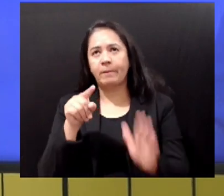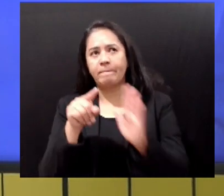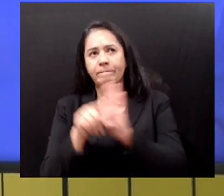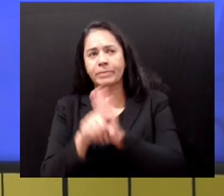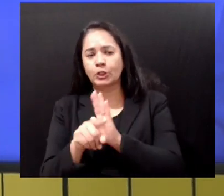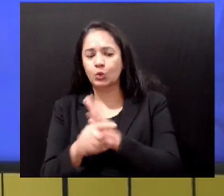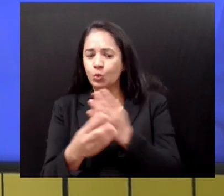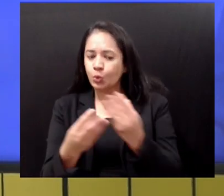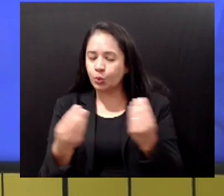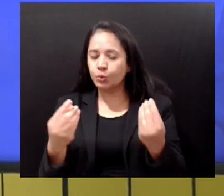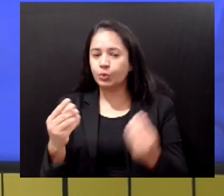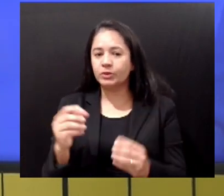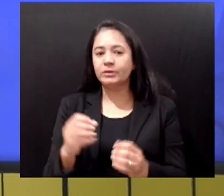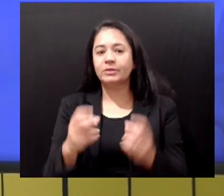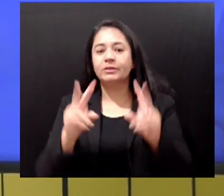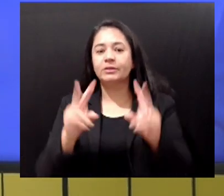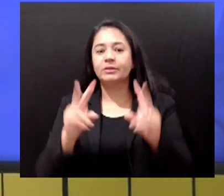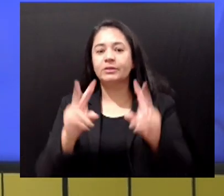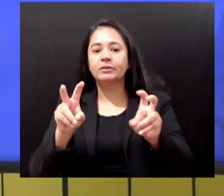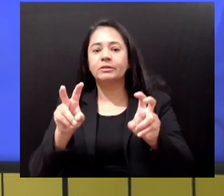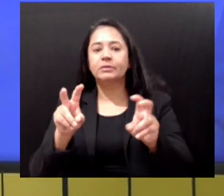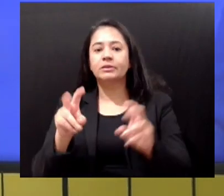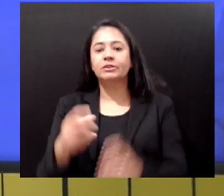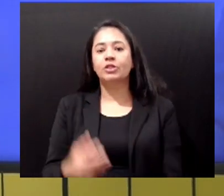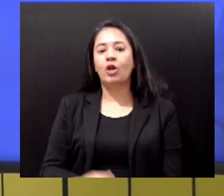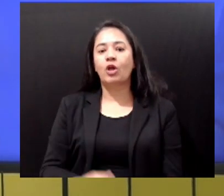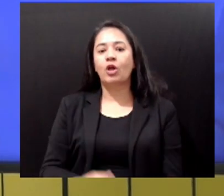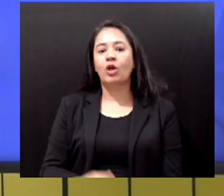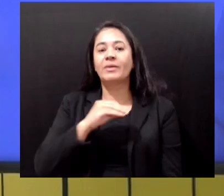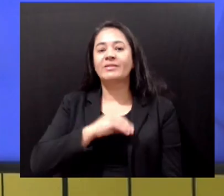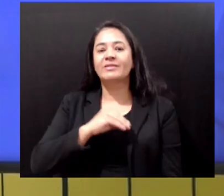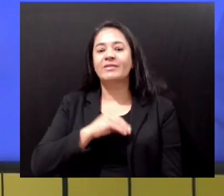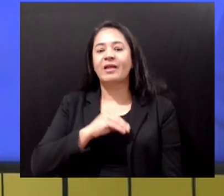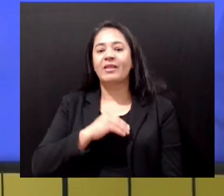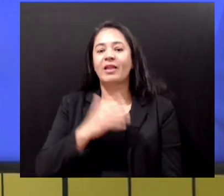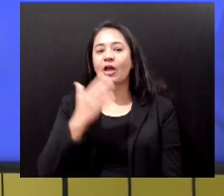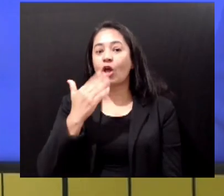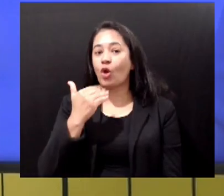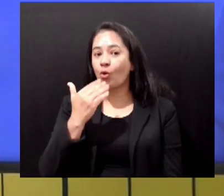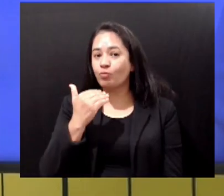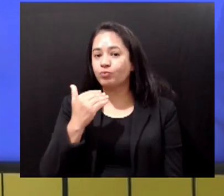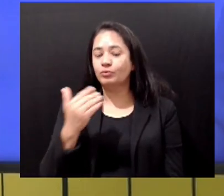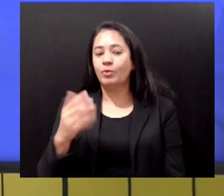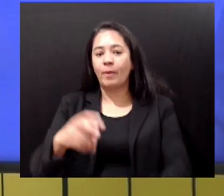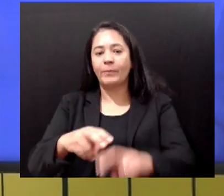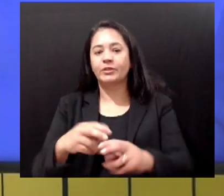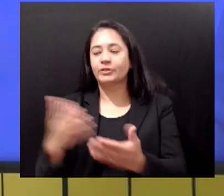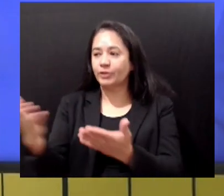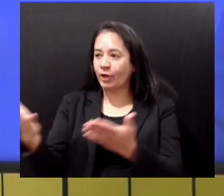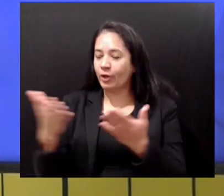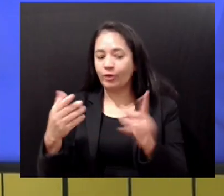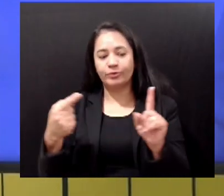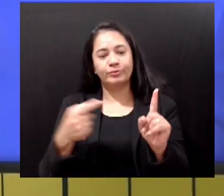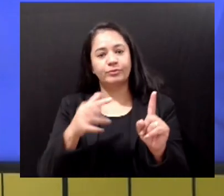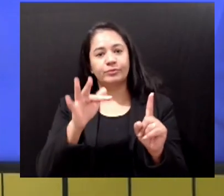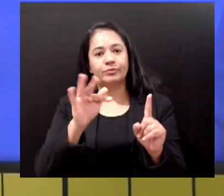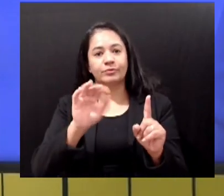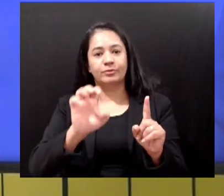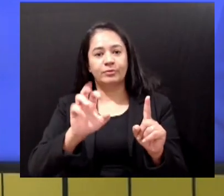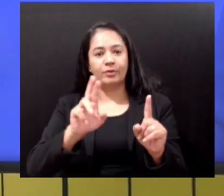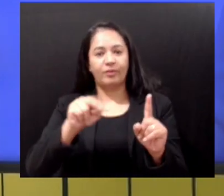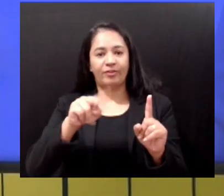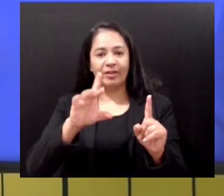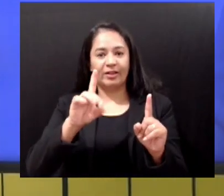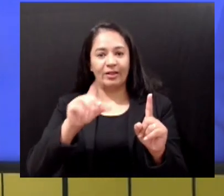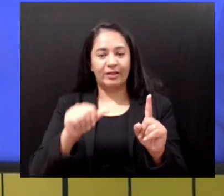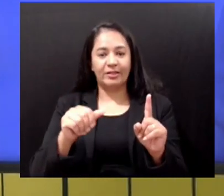falar sobre pensão alimentícia. E para isso, convidamos a doutora Fernanda Scani, ela é mestre em Direito